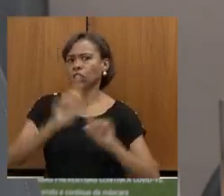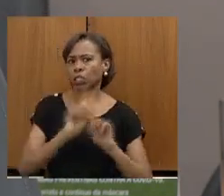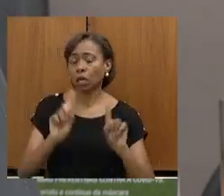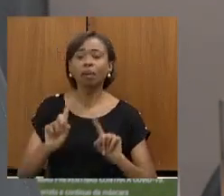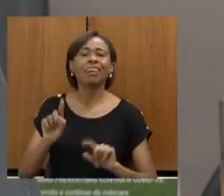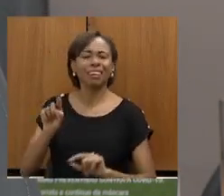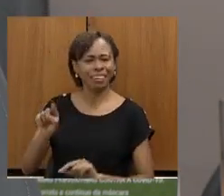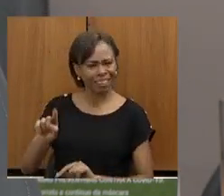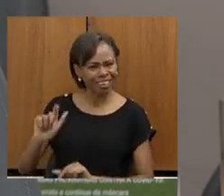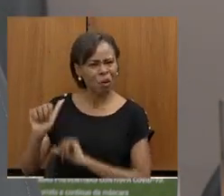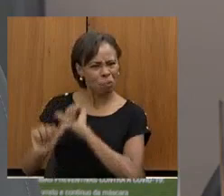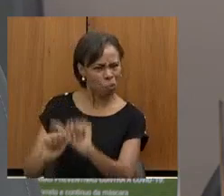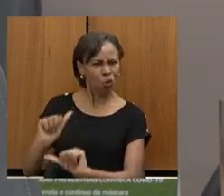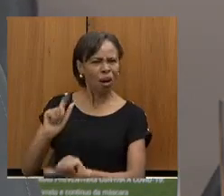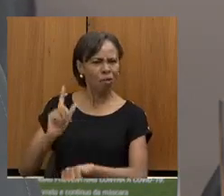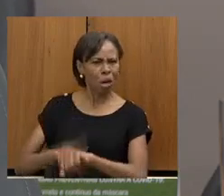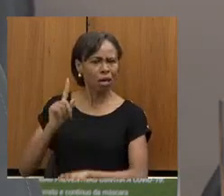mudou.